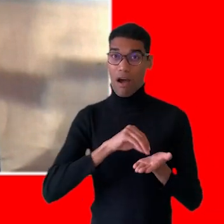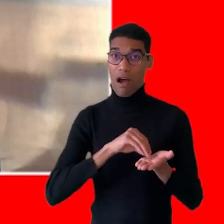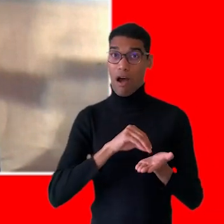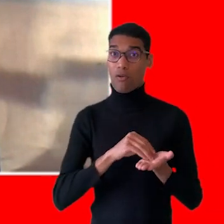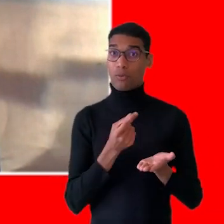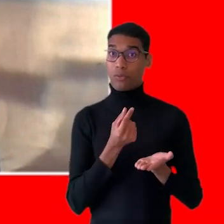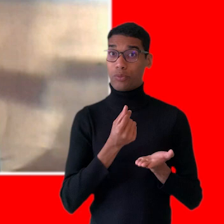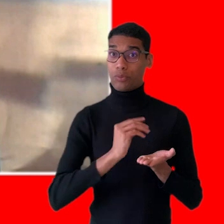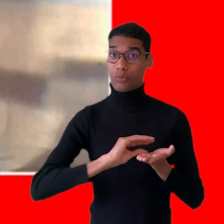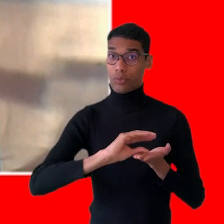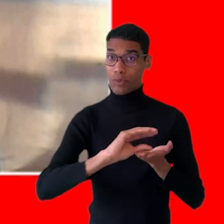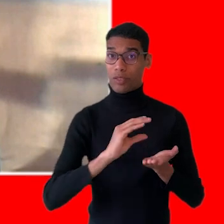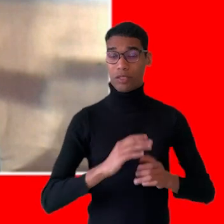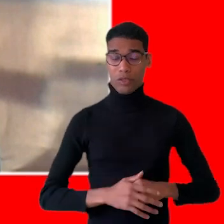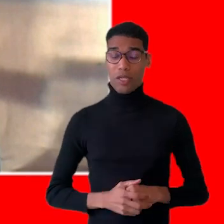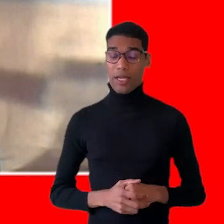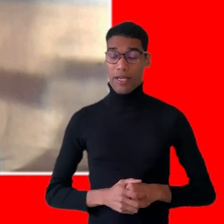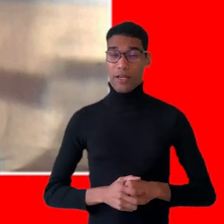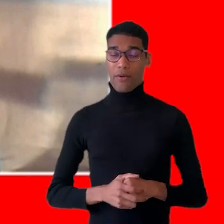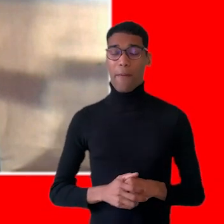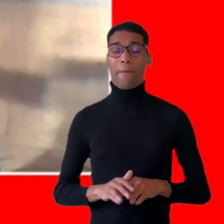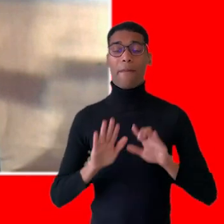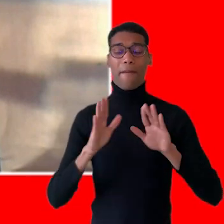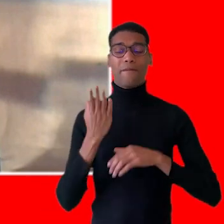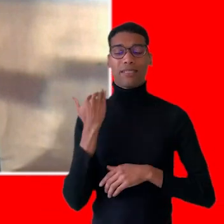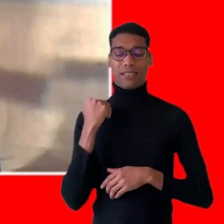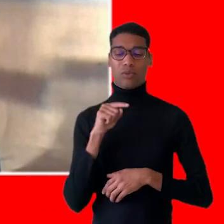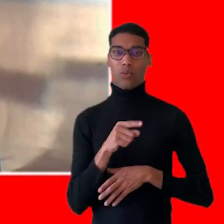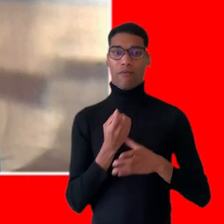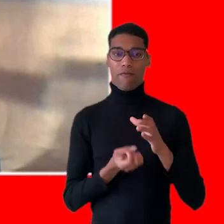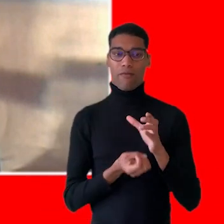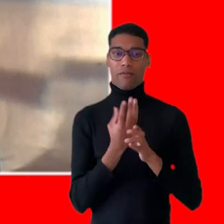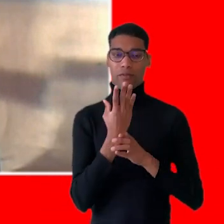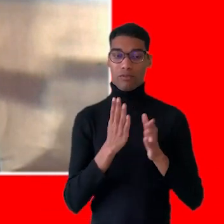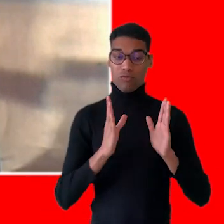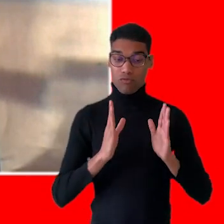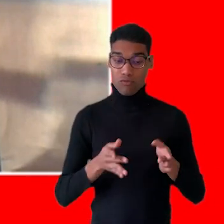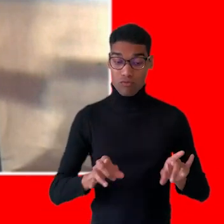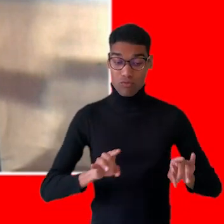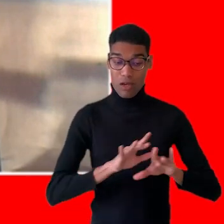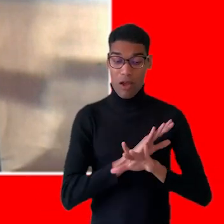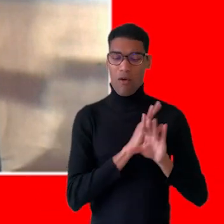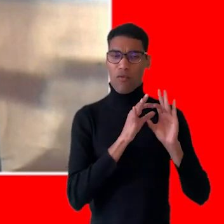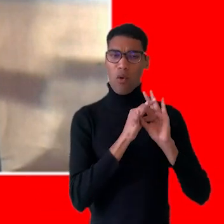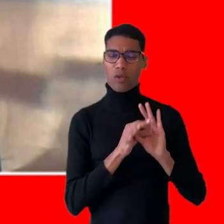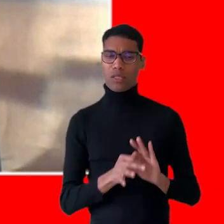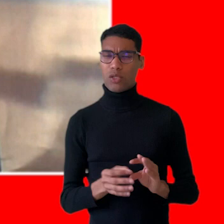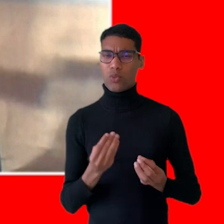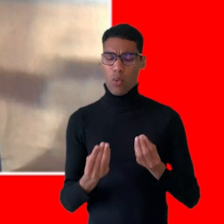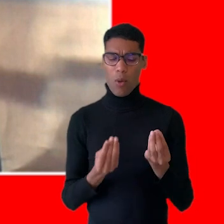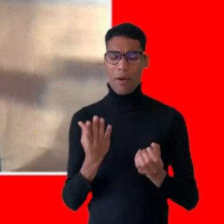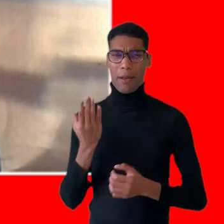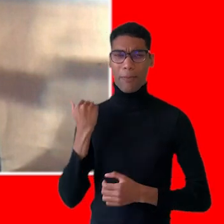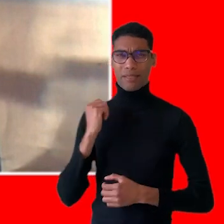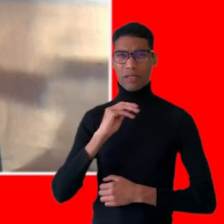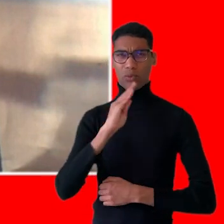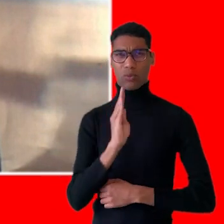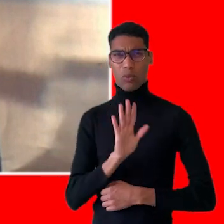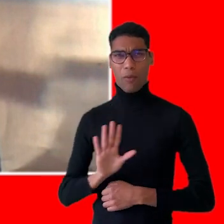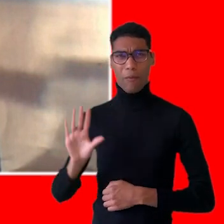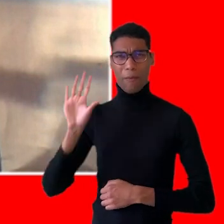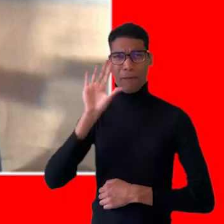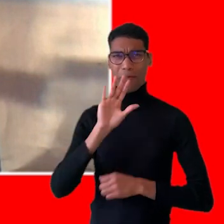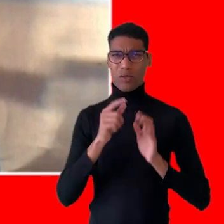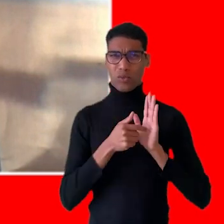vilipendiada, na verdade, em termos das suas origens, mas quando ela foi criada, também foi um contexto em que o Brasil